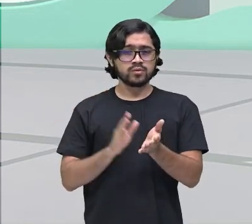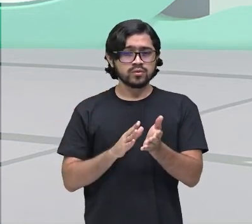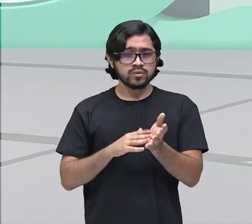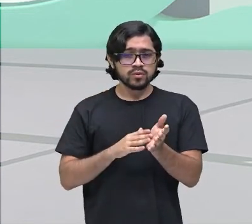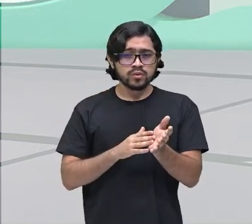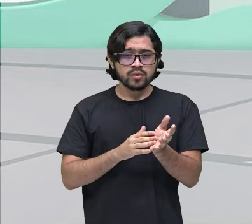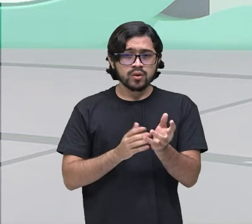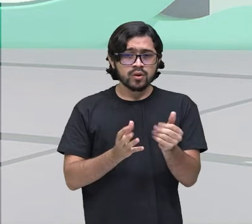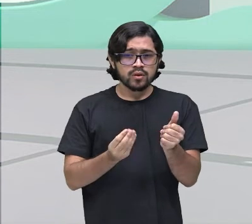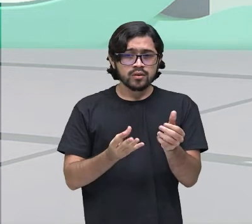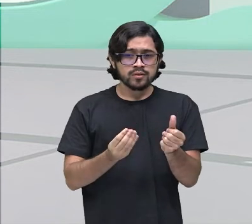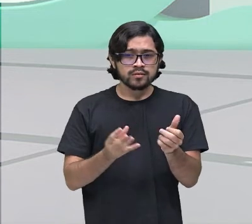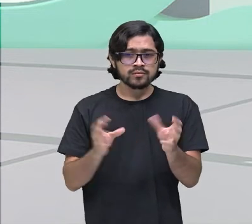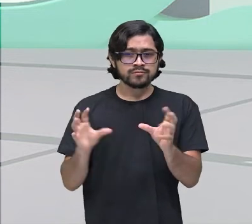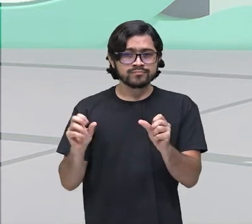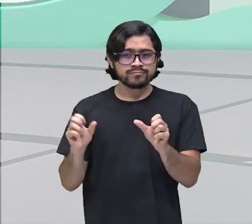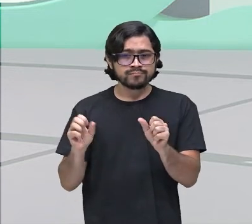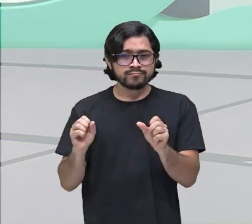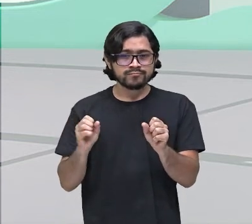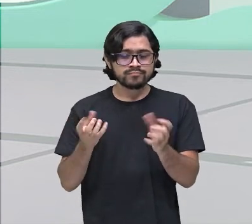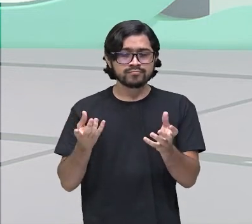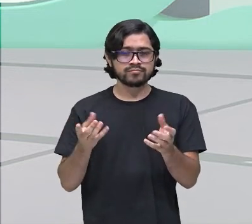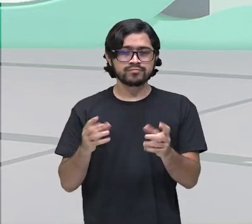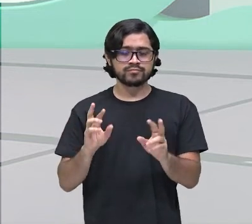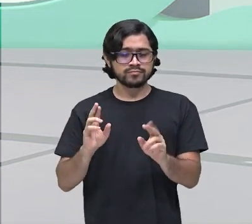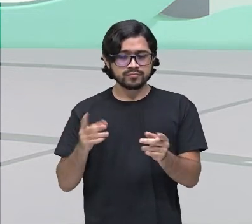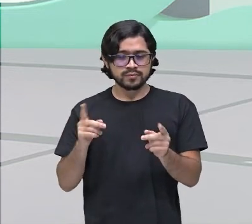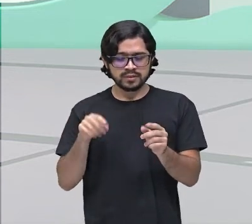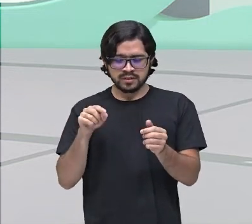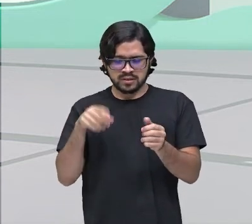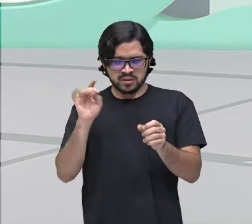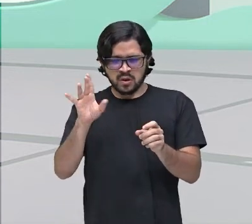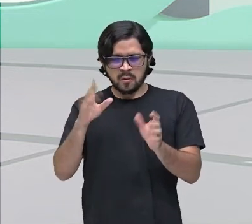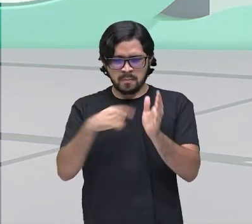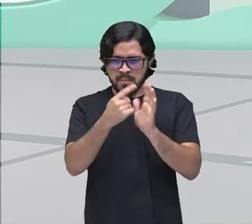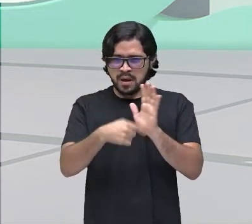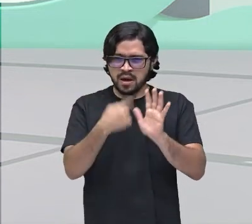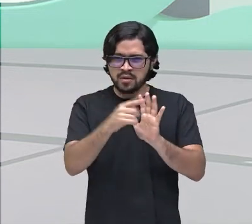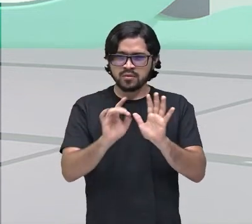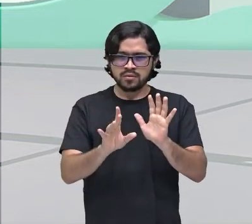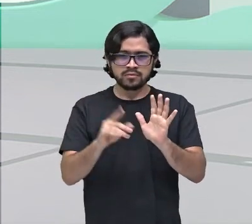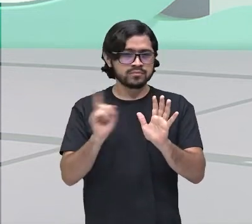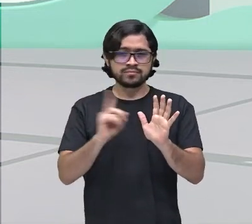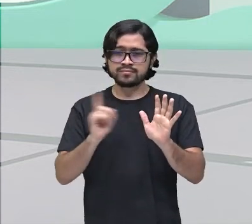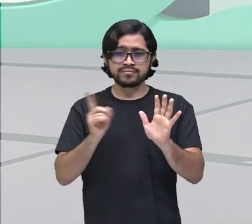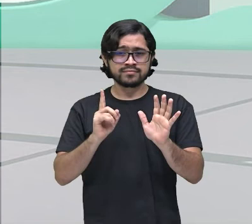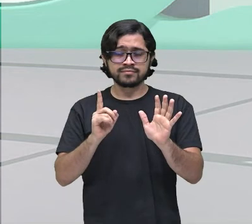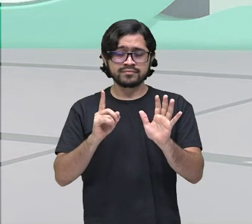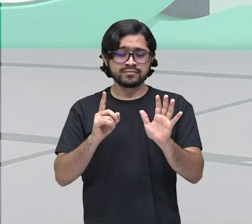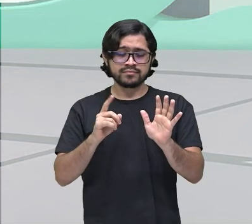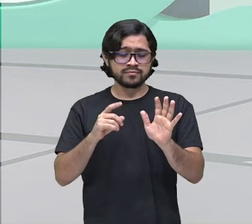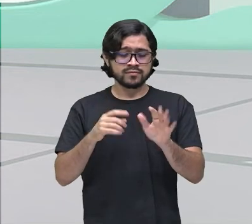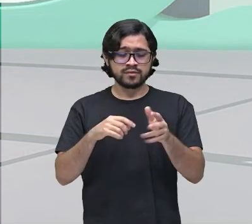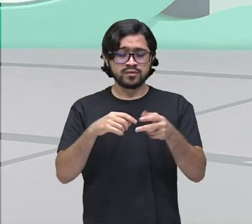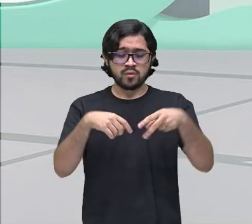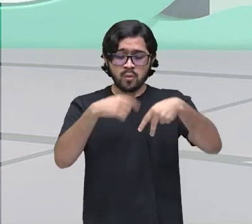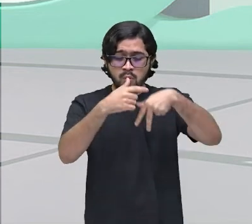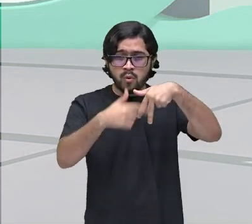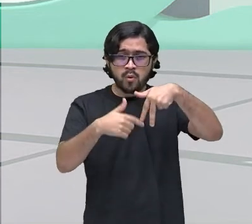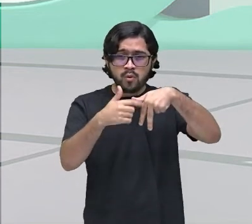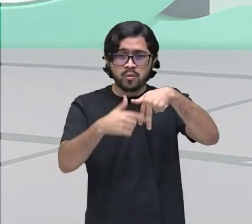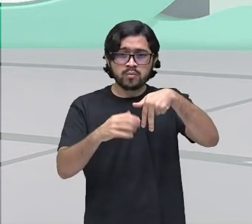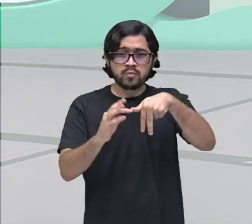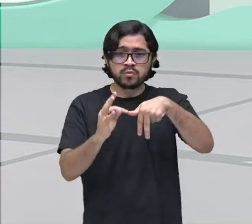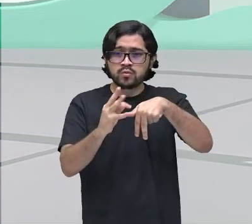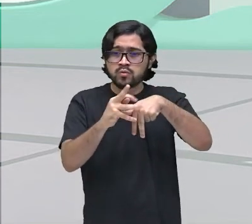dos outros sentidos que têm um local específico, um órgão específico, o tato, nós temos receptores táteis espalhados